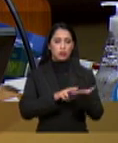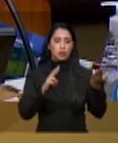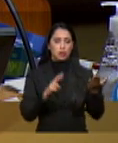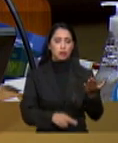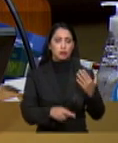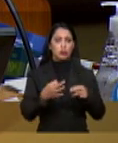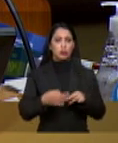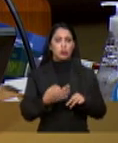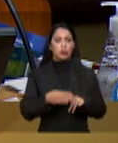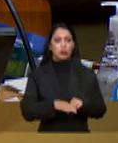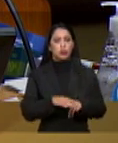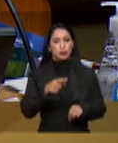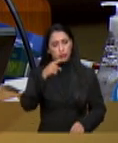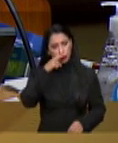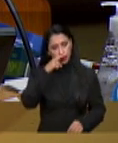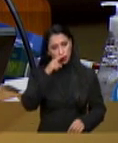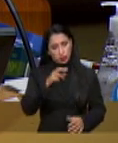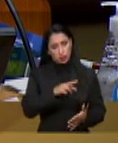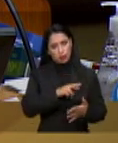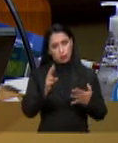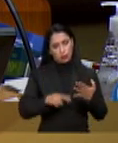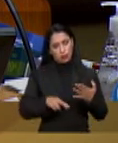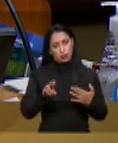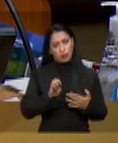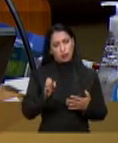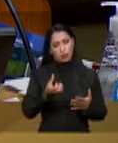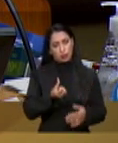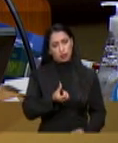do ministro Fachin no recurso extraordinário